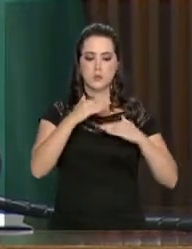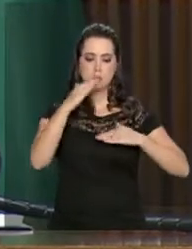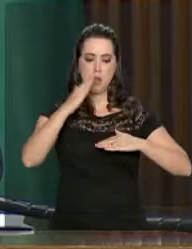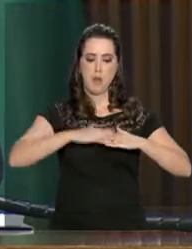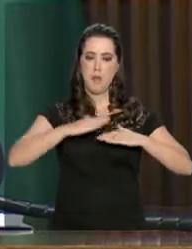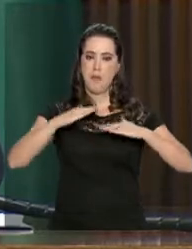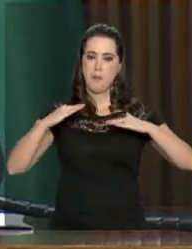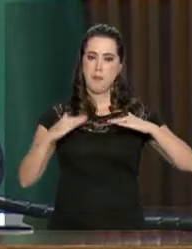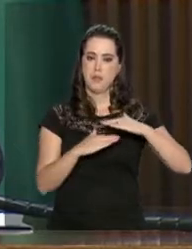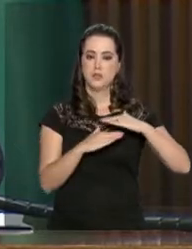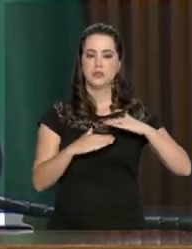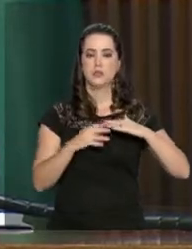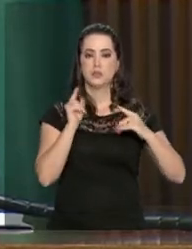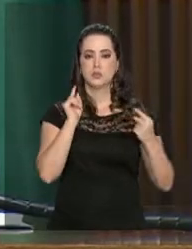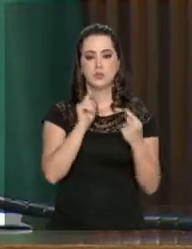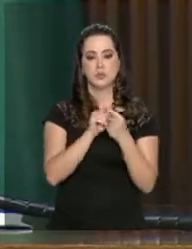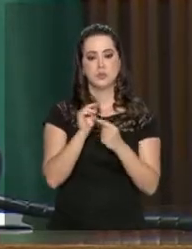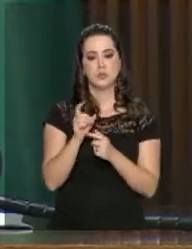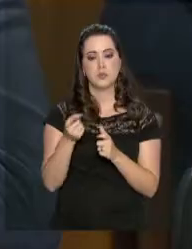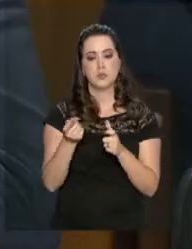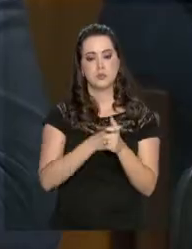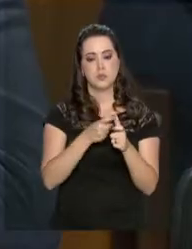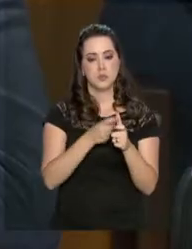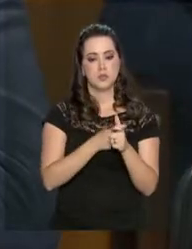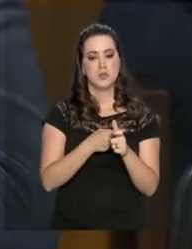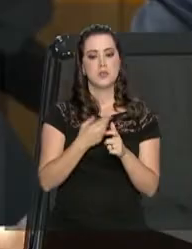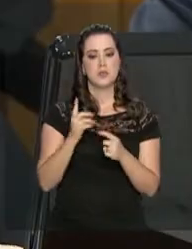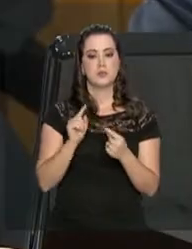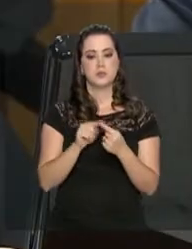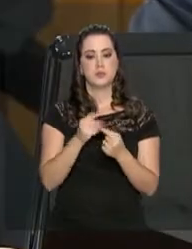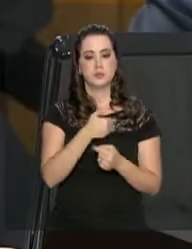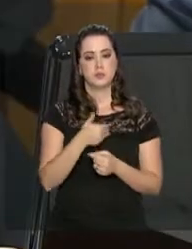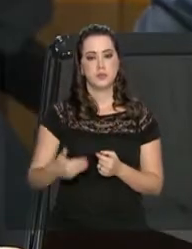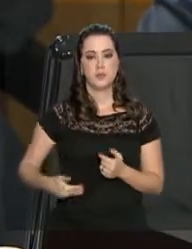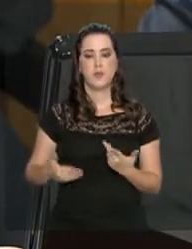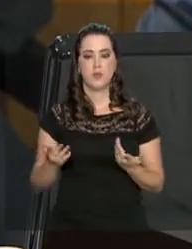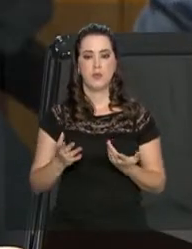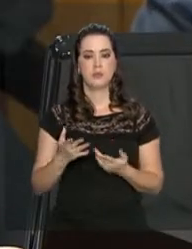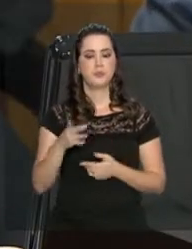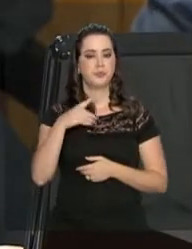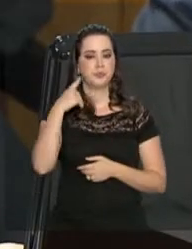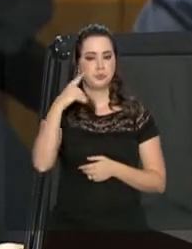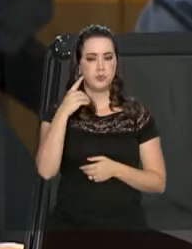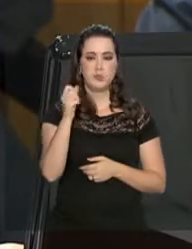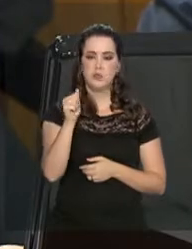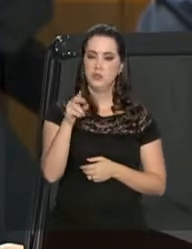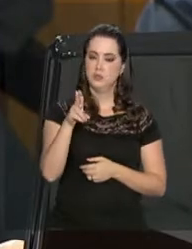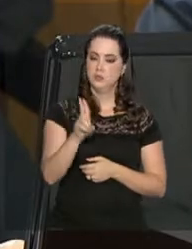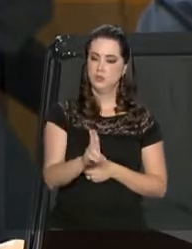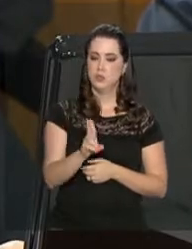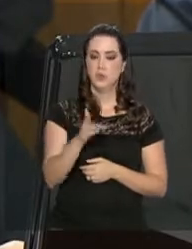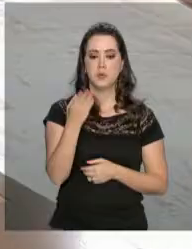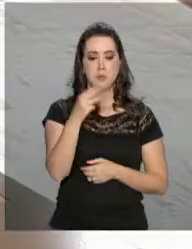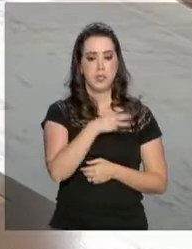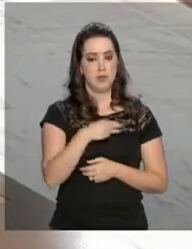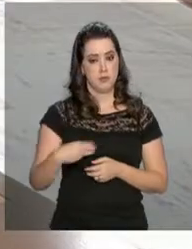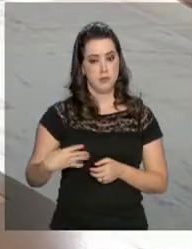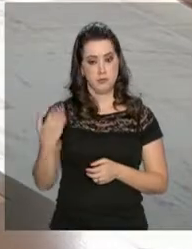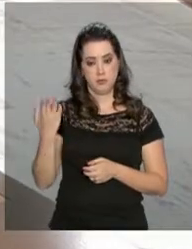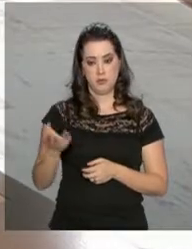da meta do teste é estabelecido o advogado geral da união ministro é greice mendonça